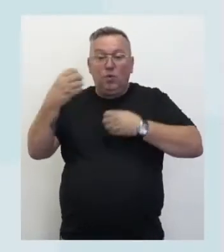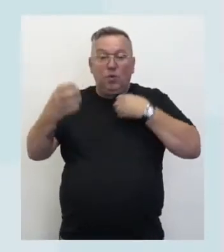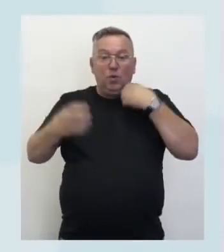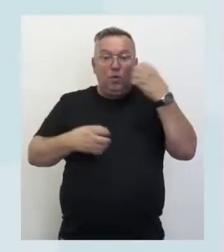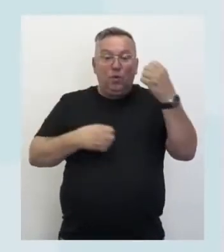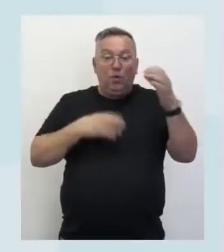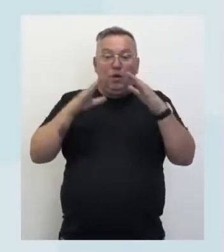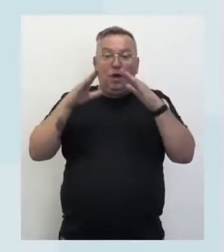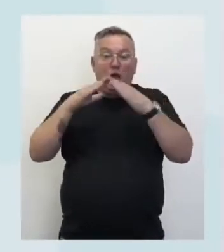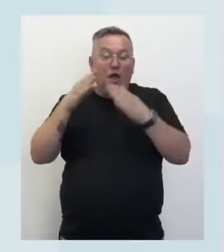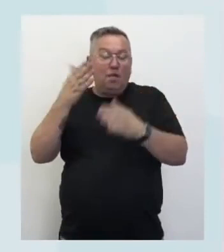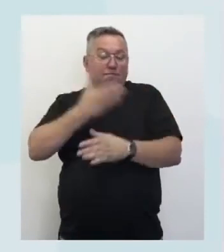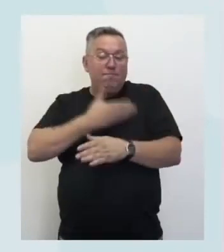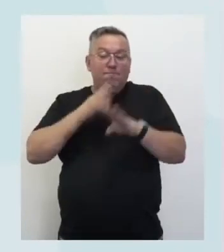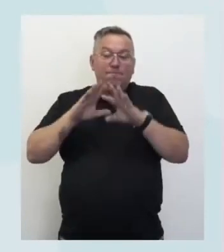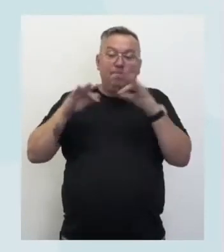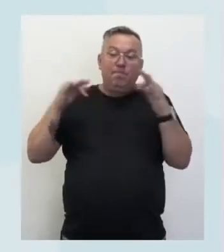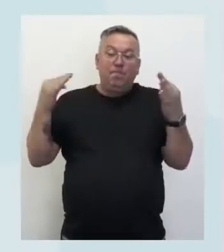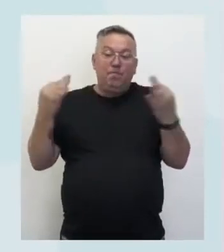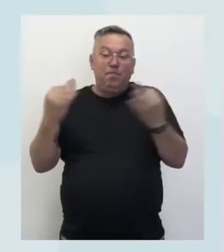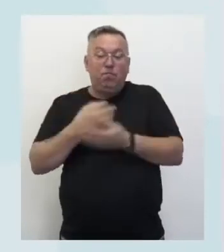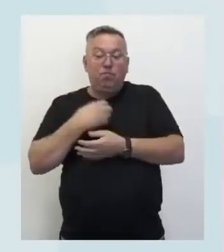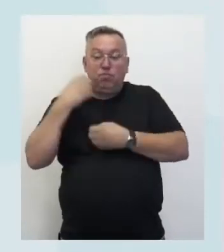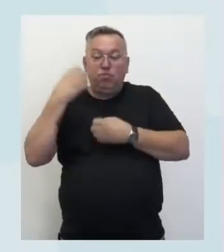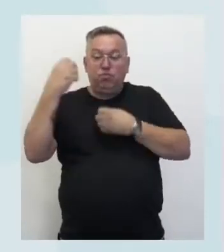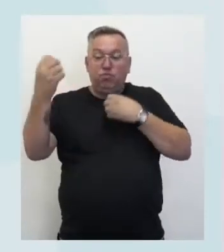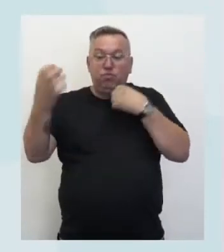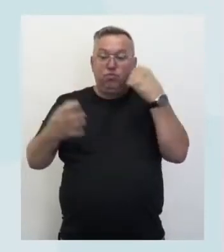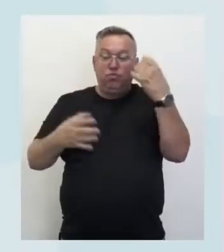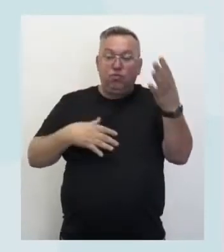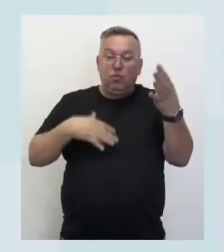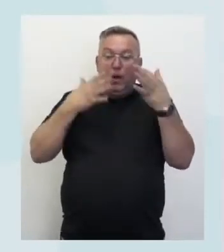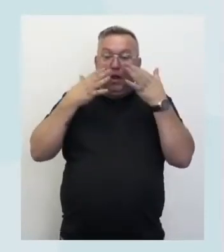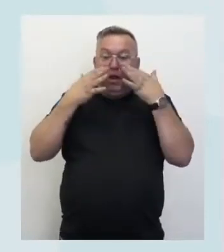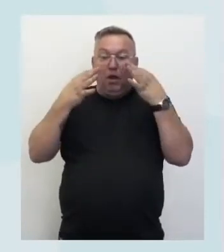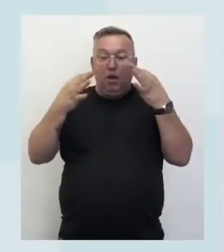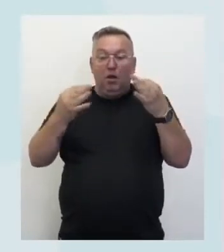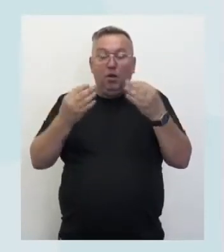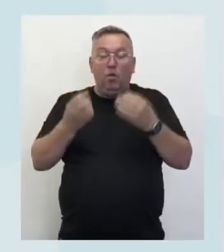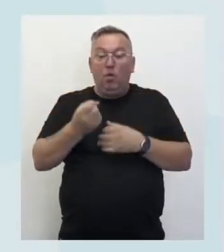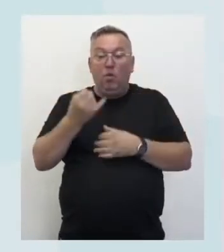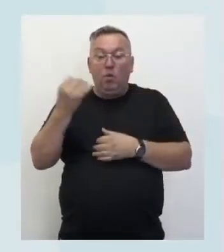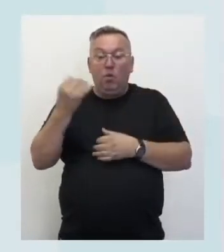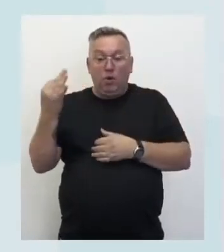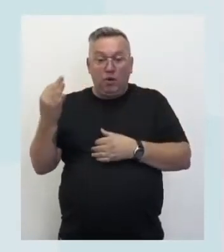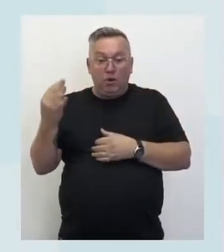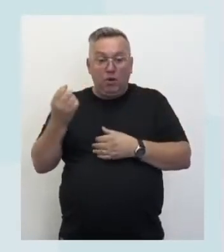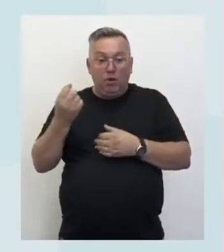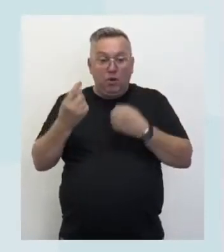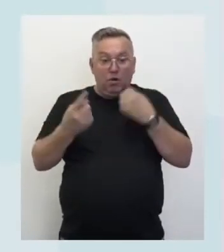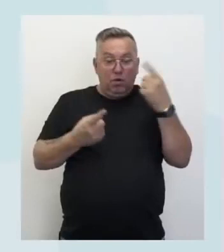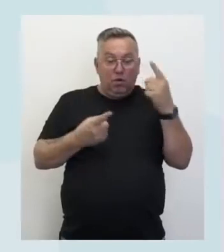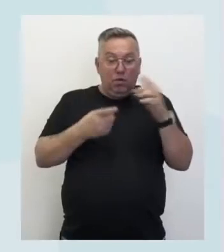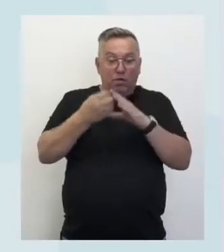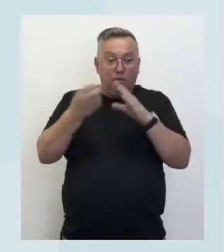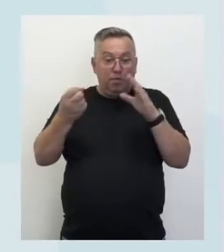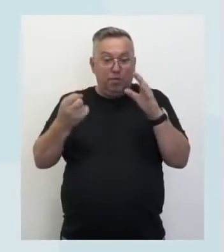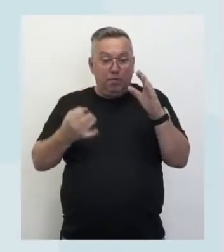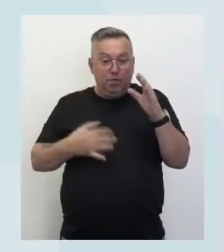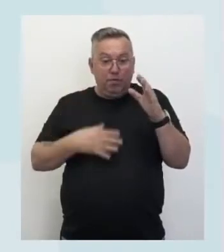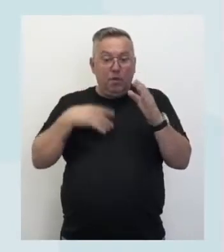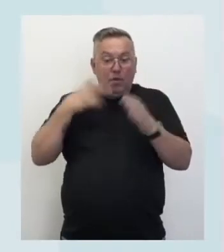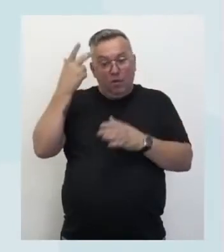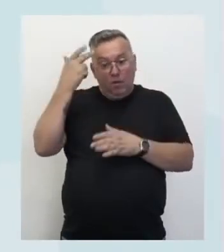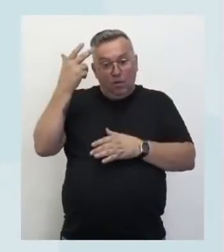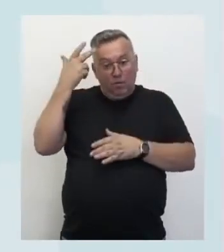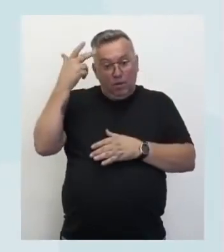casa de amigos, de parentes, que tenha observado o quanto, né, algumas características são